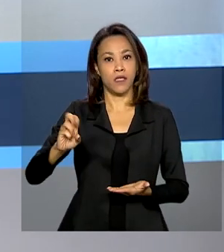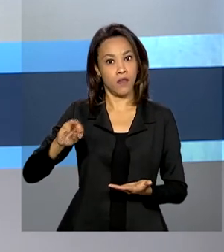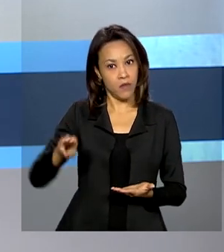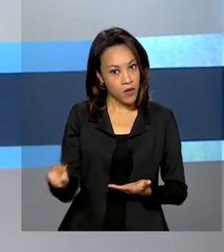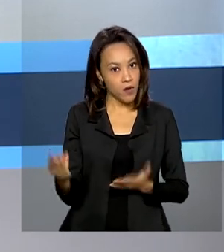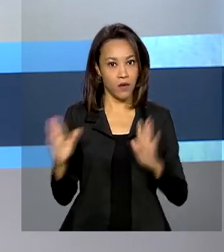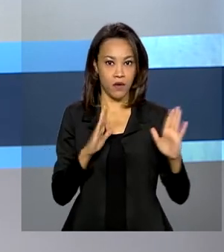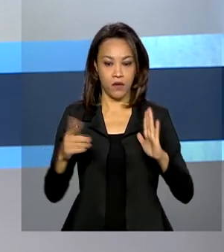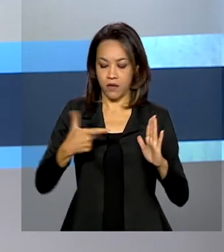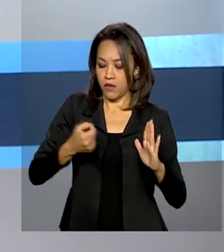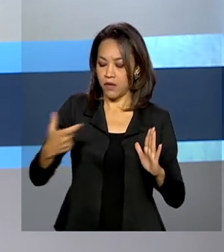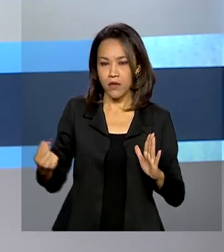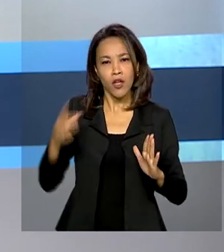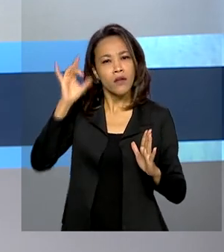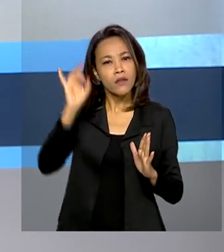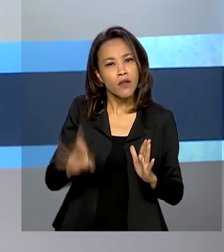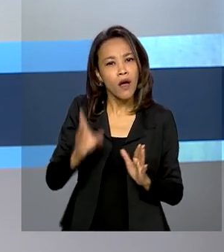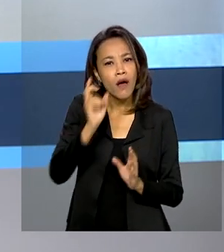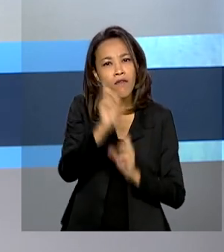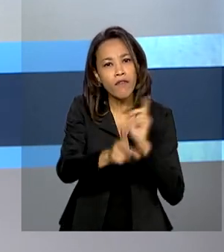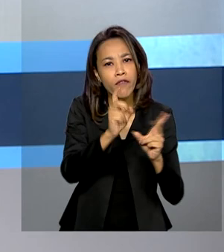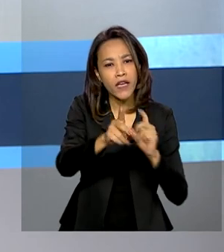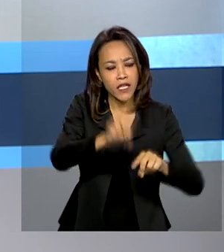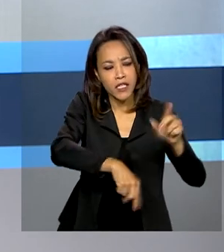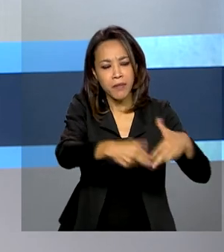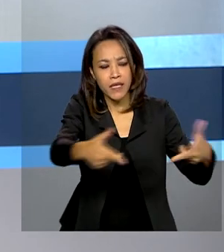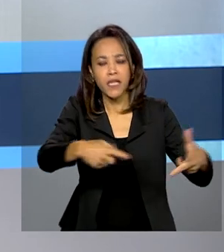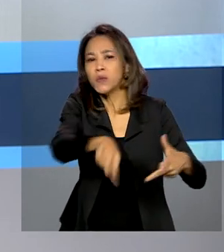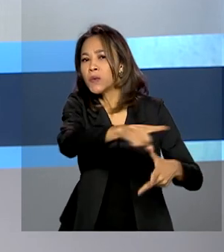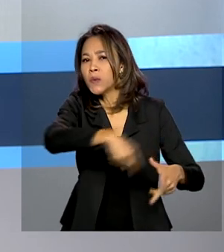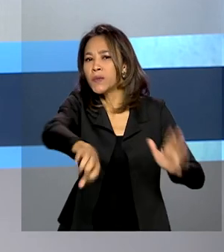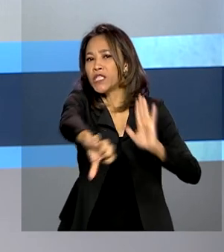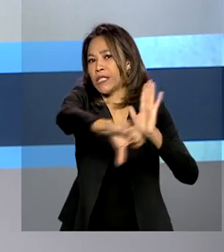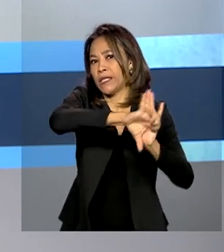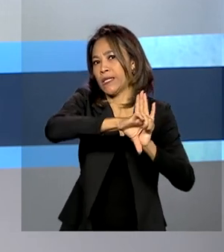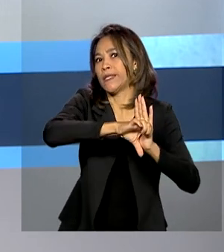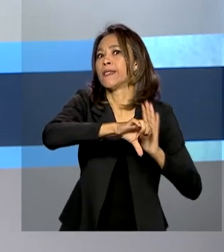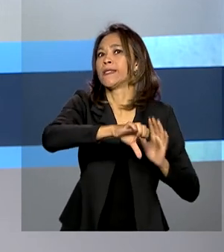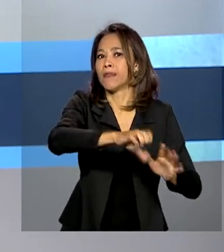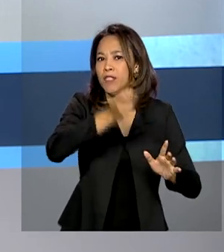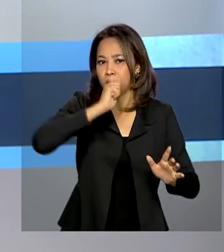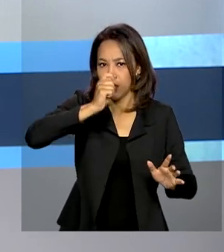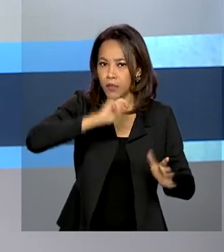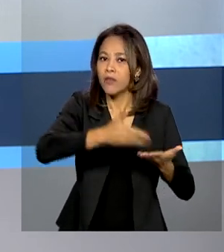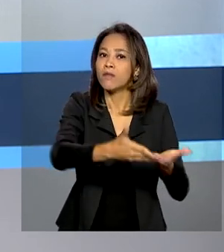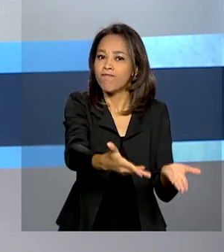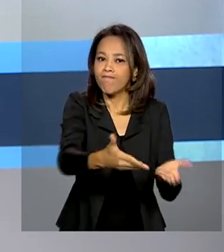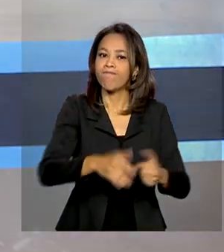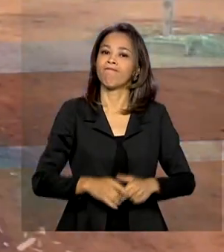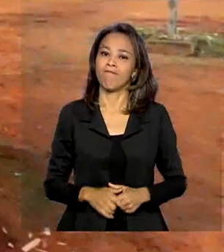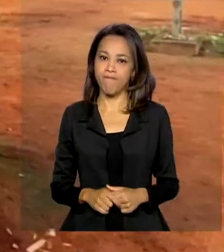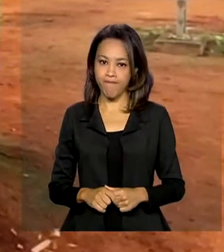2020 só com as vendas de bens de organizações criminosas do tráfico de drogas.